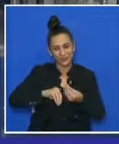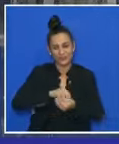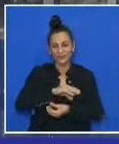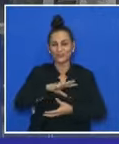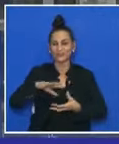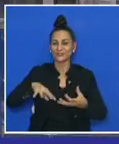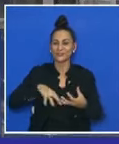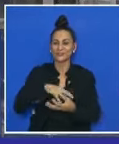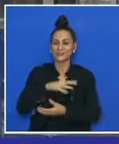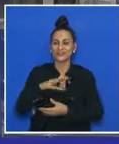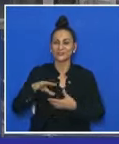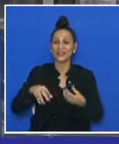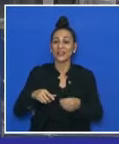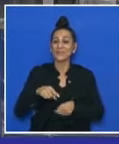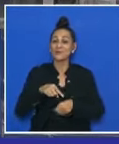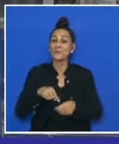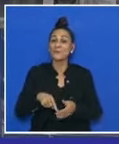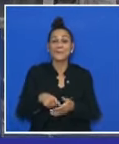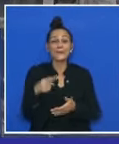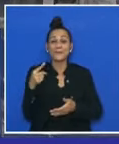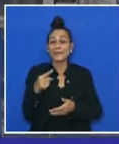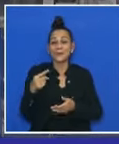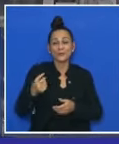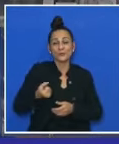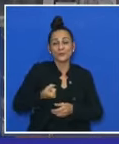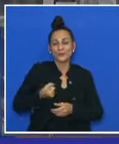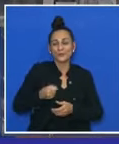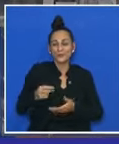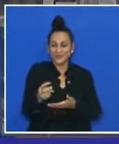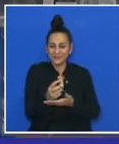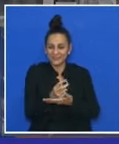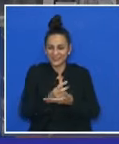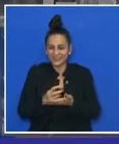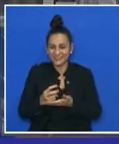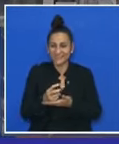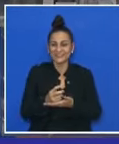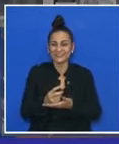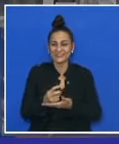sua sorte girando. Vem aí o primeiro número da Quina.